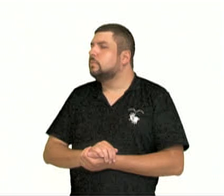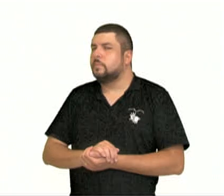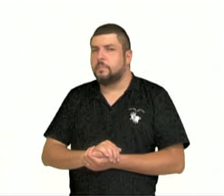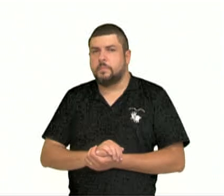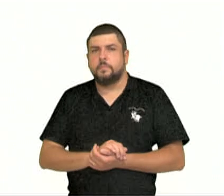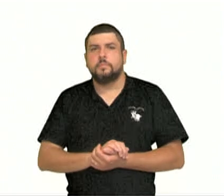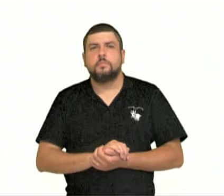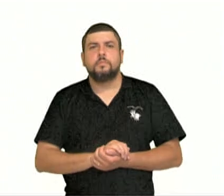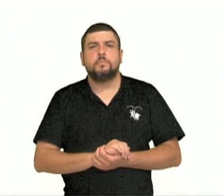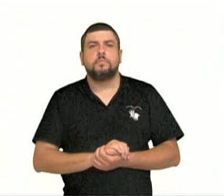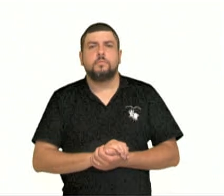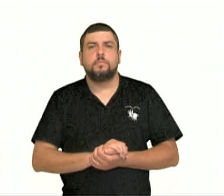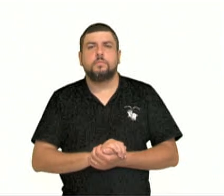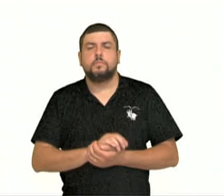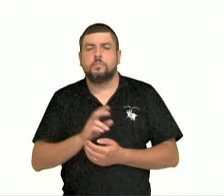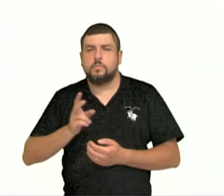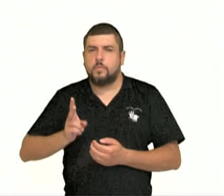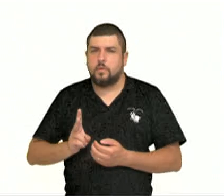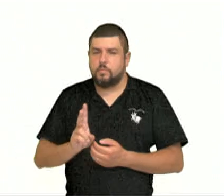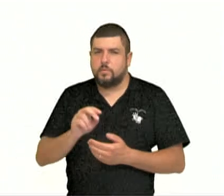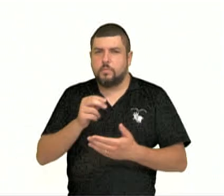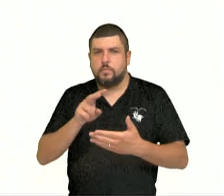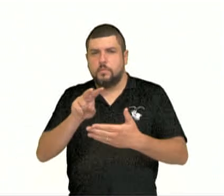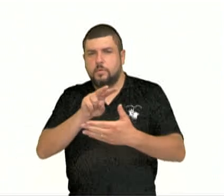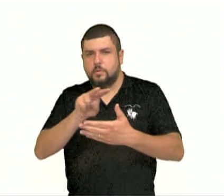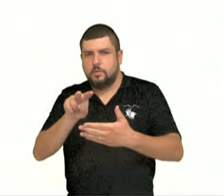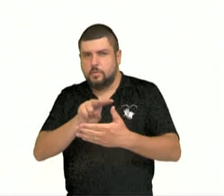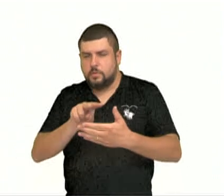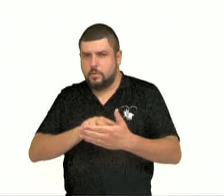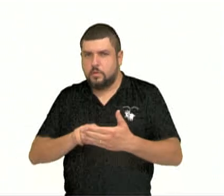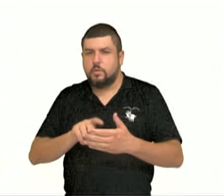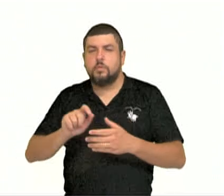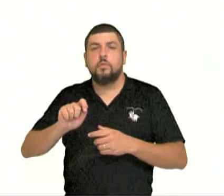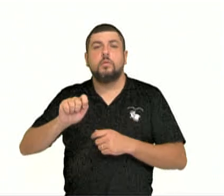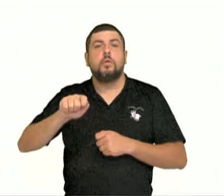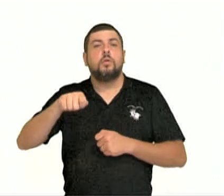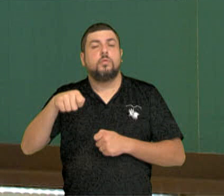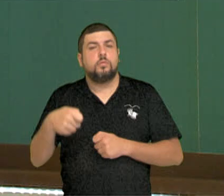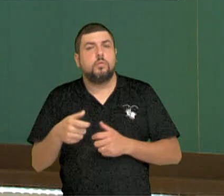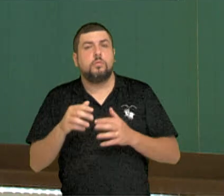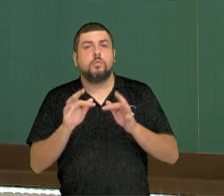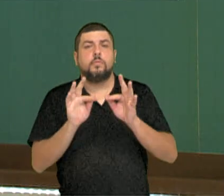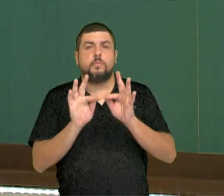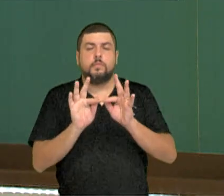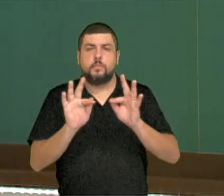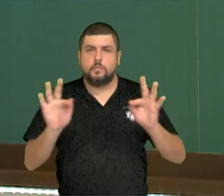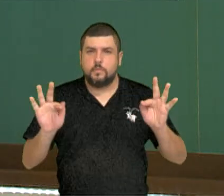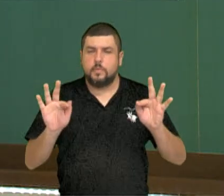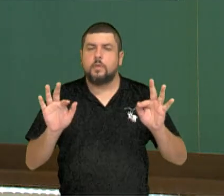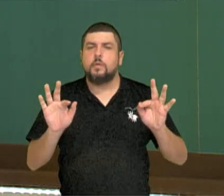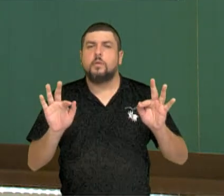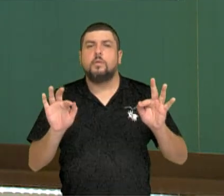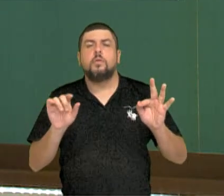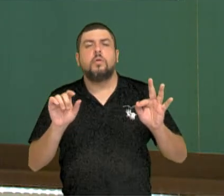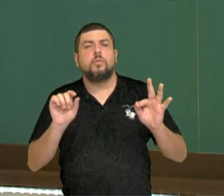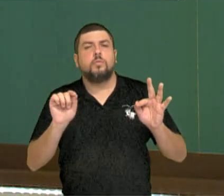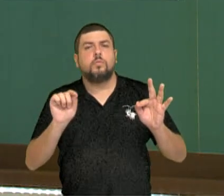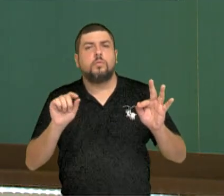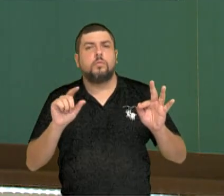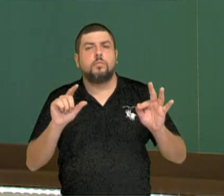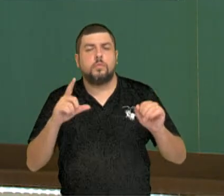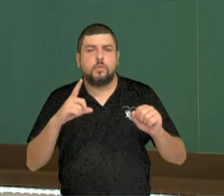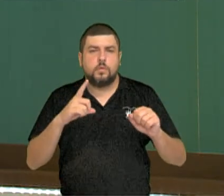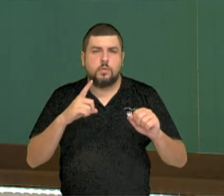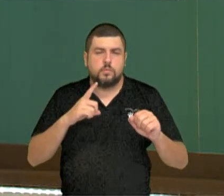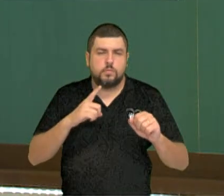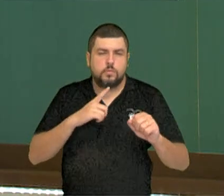Bien? A ler, vamos ler um pouquinho aí a respeito dessas frases que iniciaram nossa